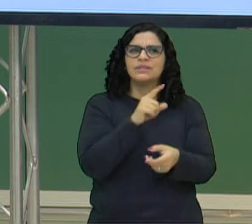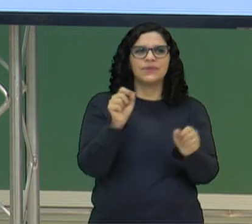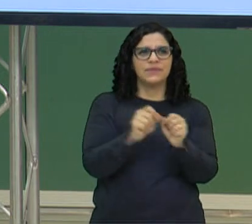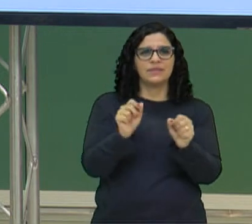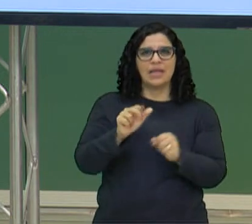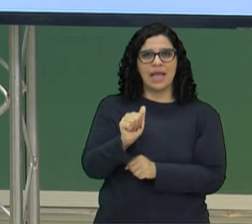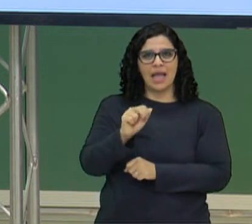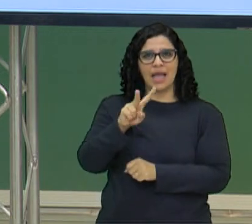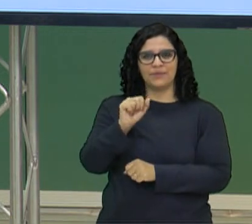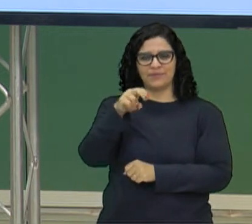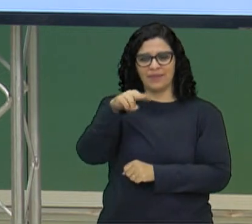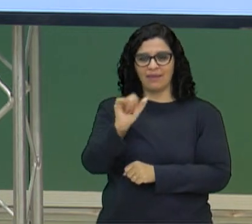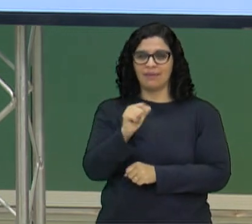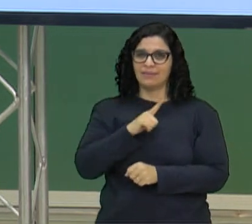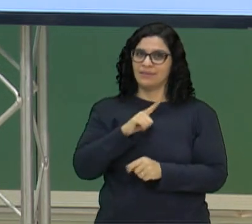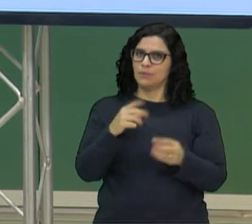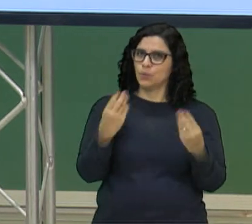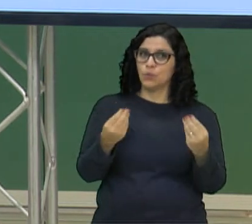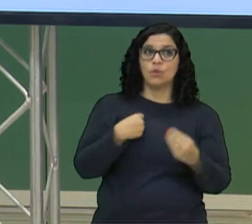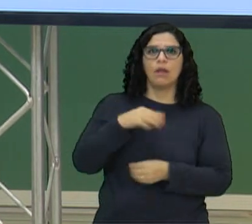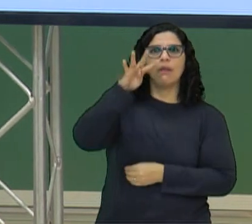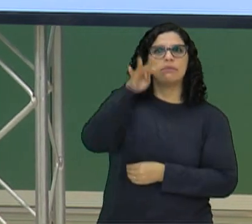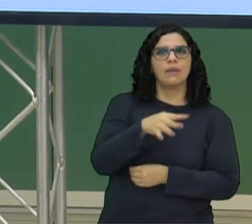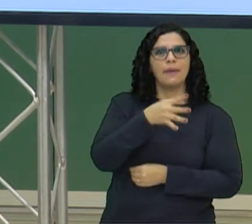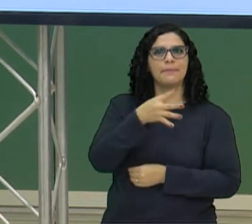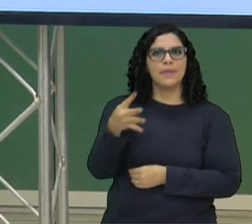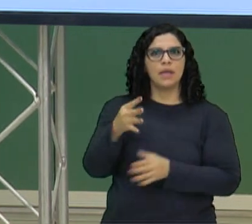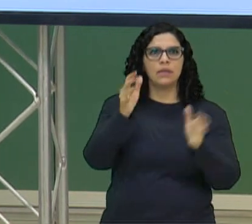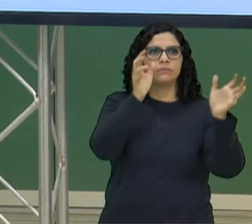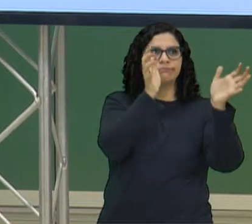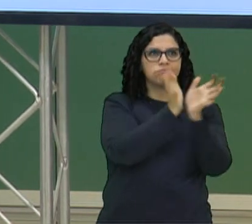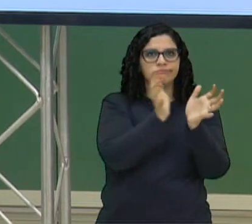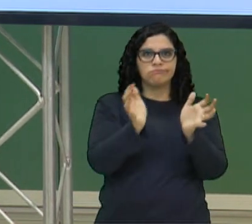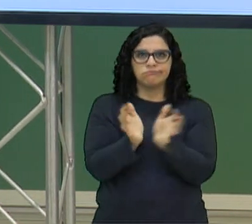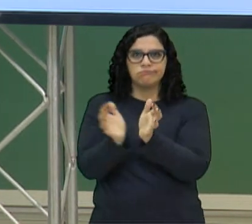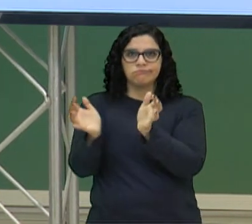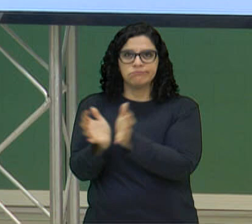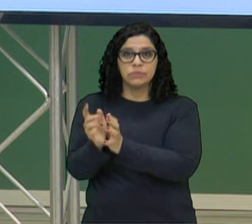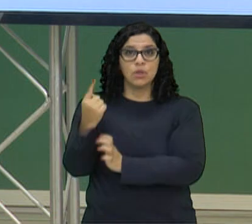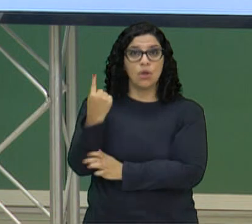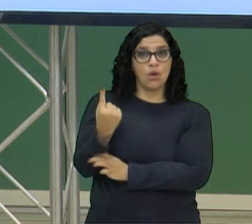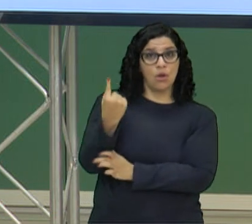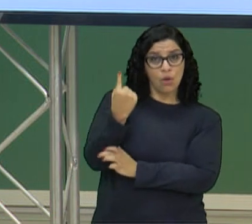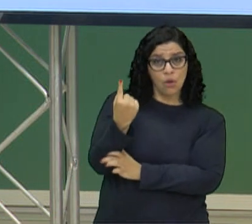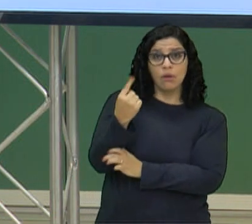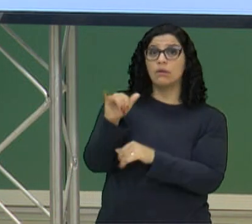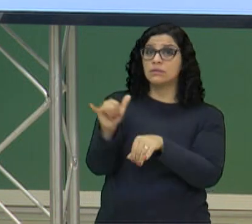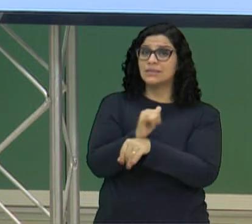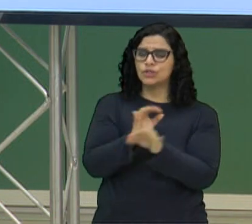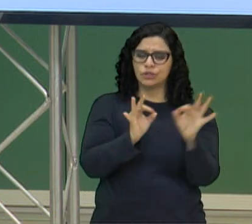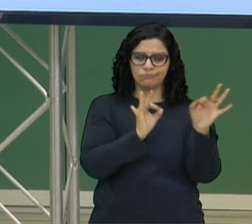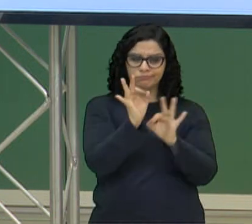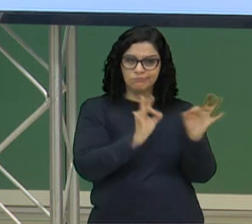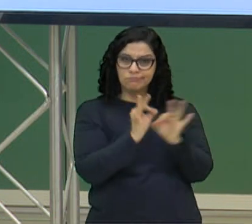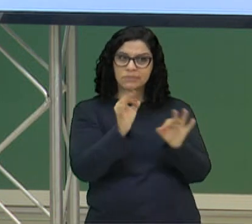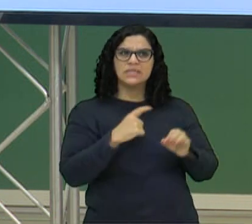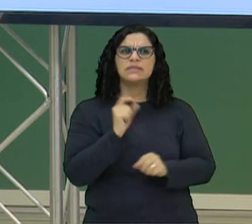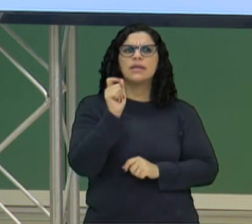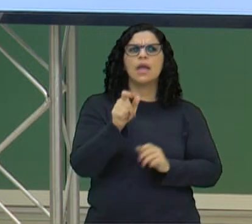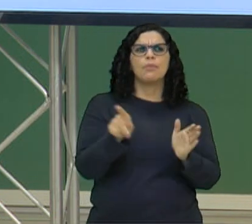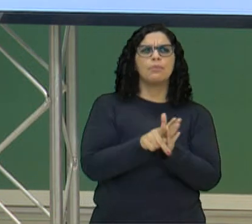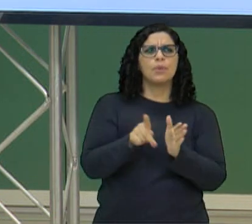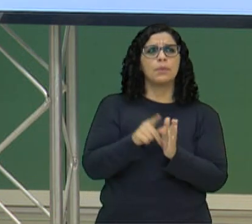avencas. Vamos lá. Olha só que classificação interessante. Uma maneira bem legal de organizar. Quem